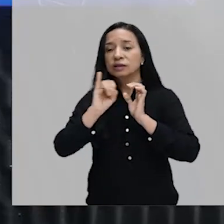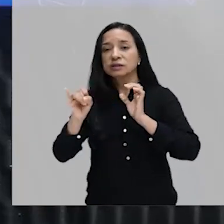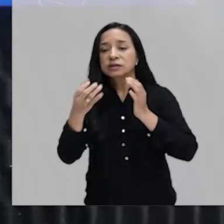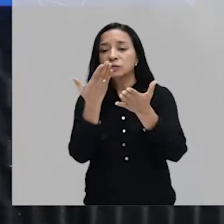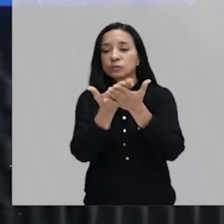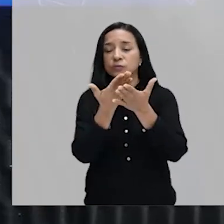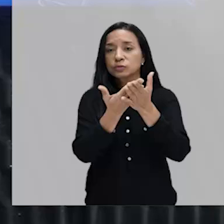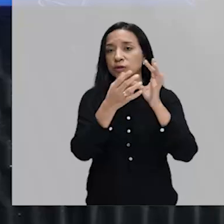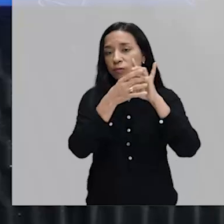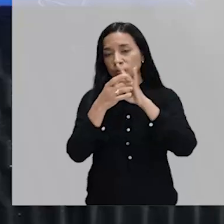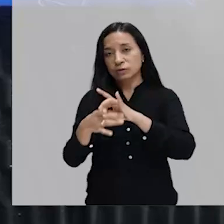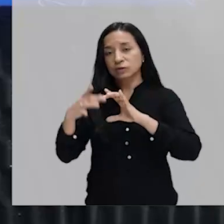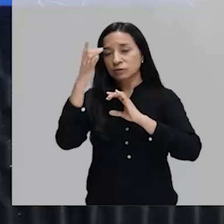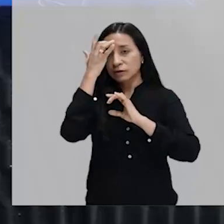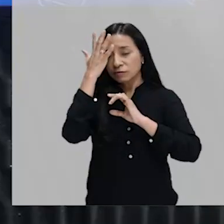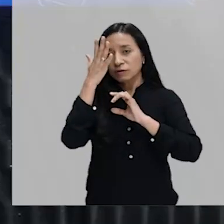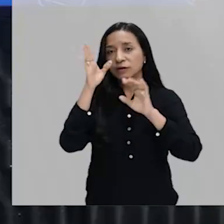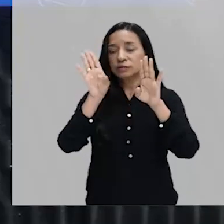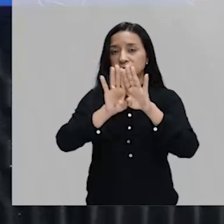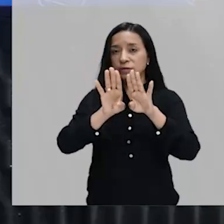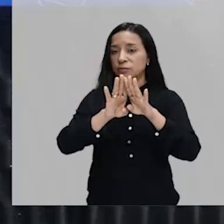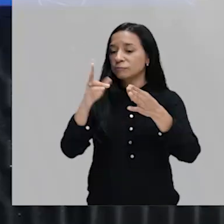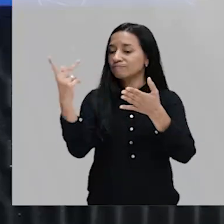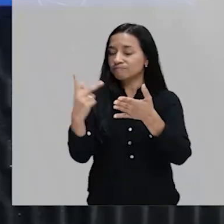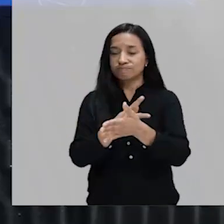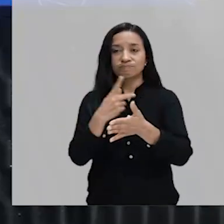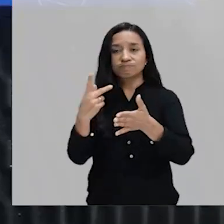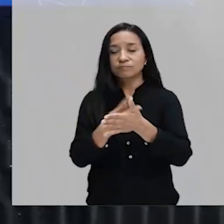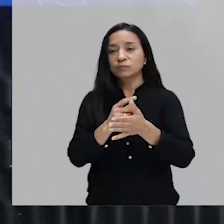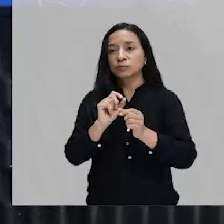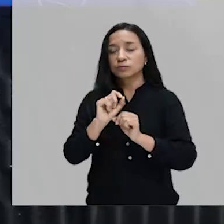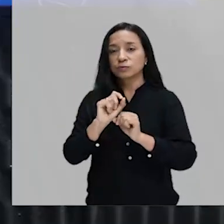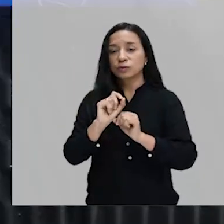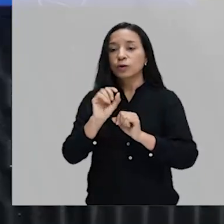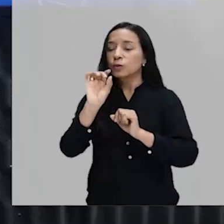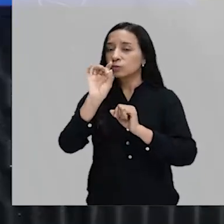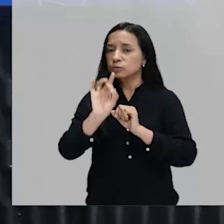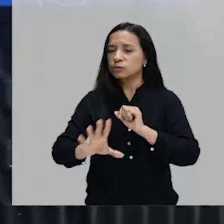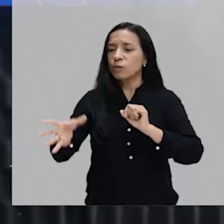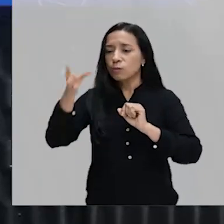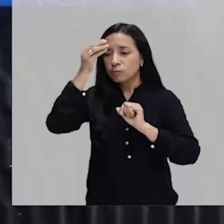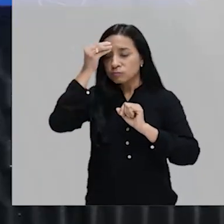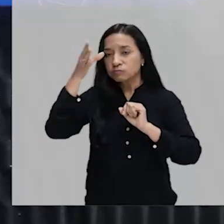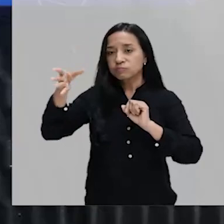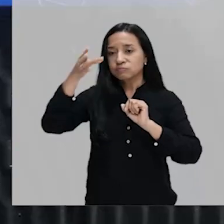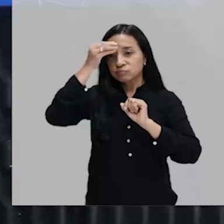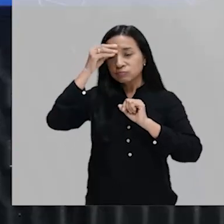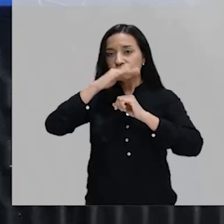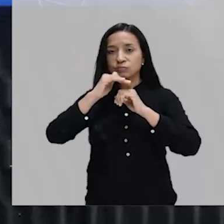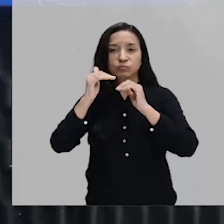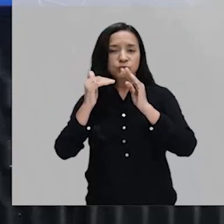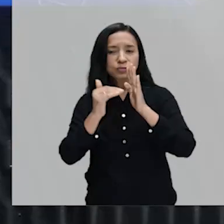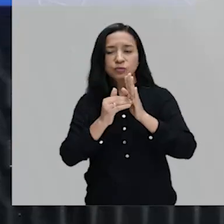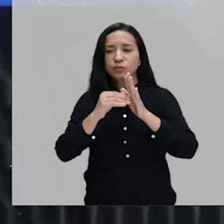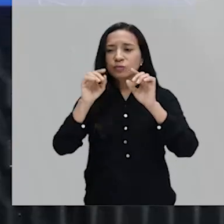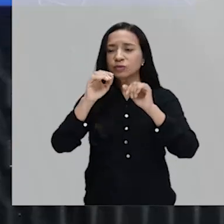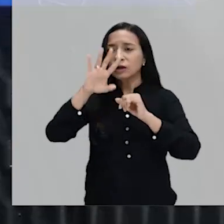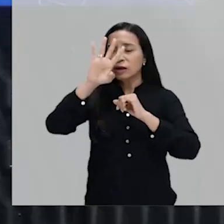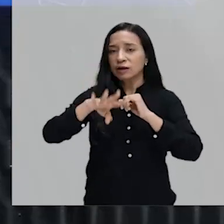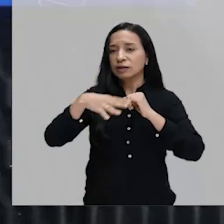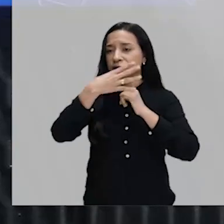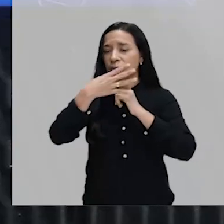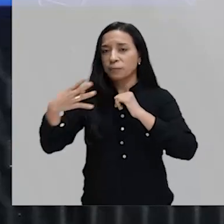e de você também não errar do que você apenas memorizar todo aquele quadro, né? Porque